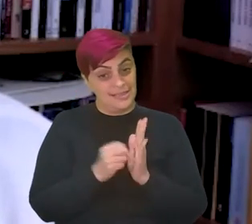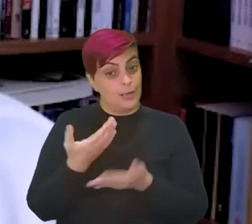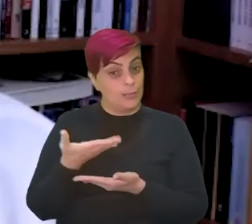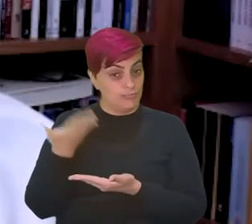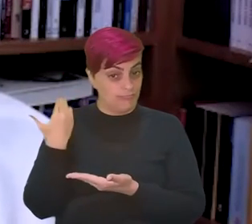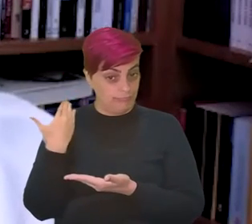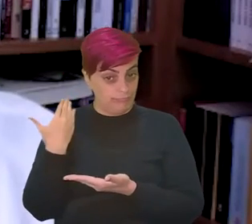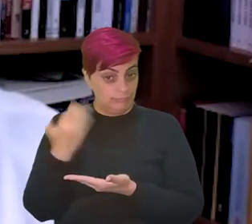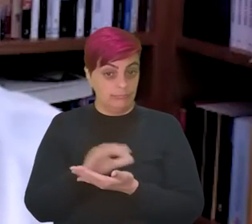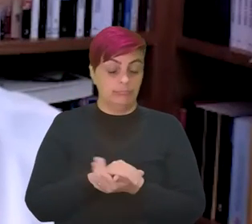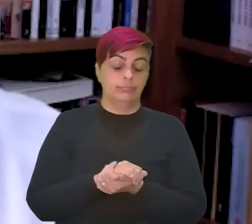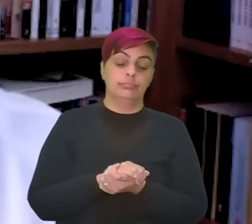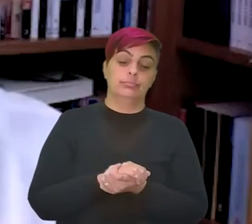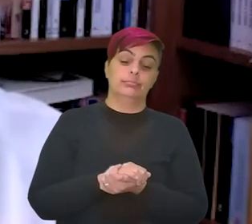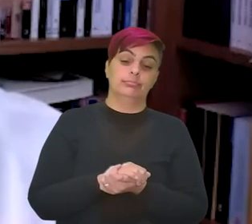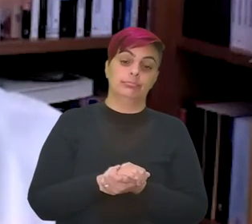do século passado,